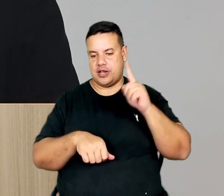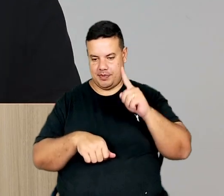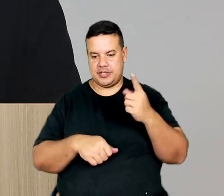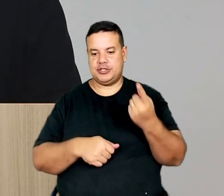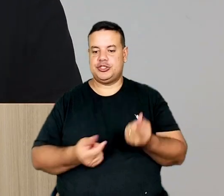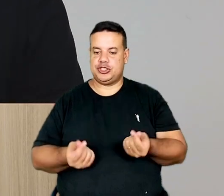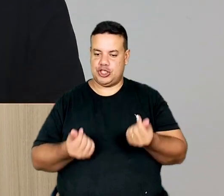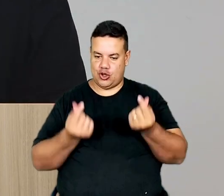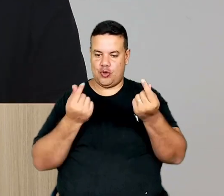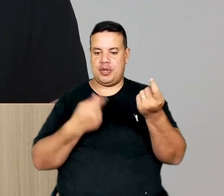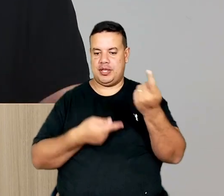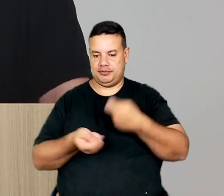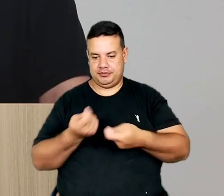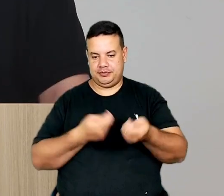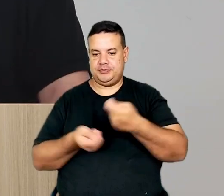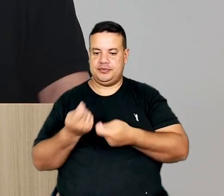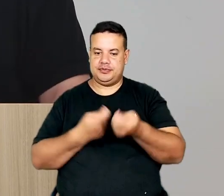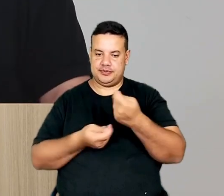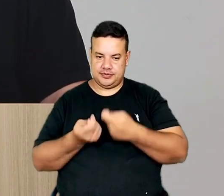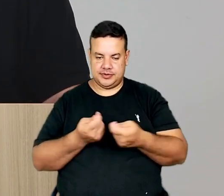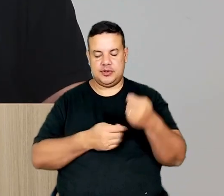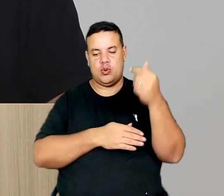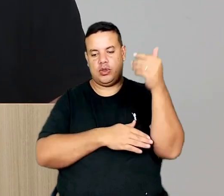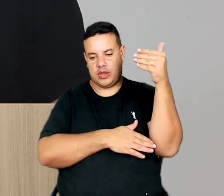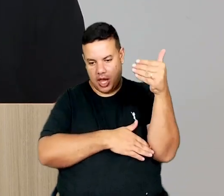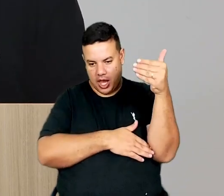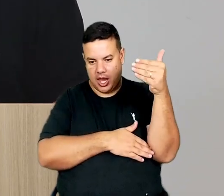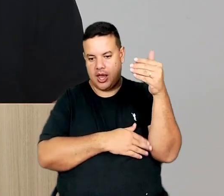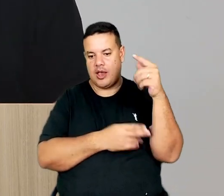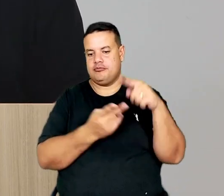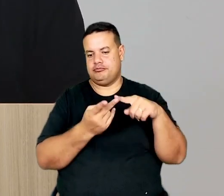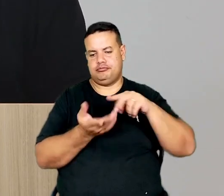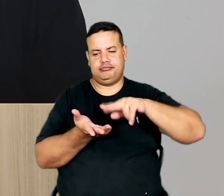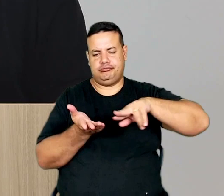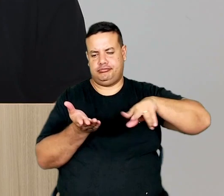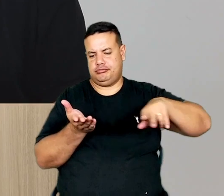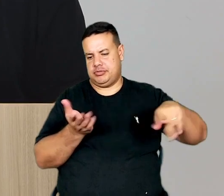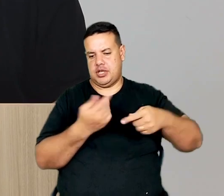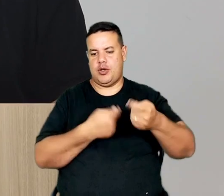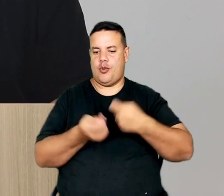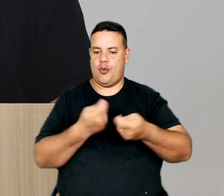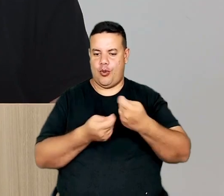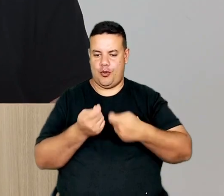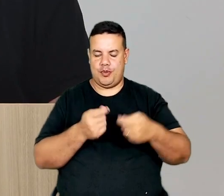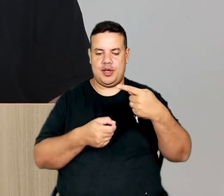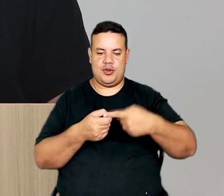economia, através de hotéis e, enfim, economia do nosso município.